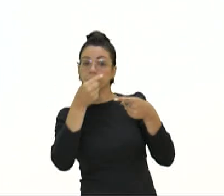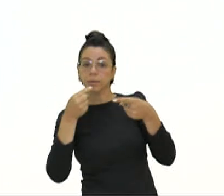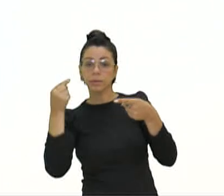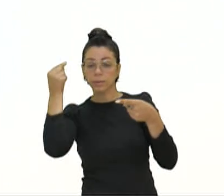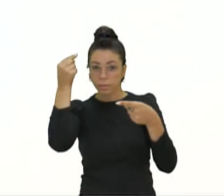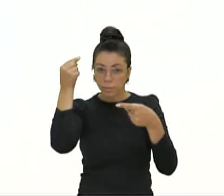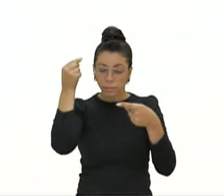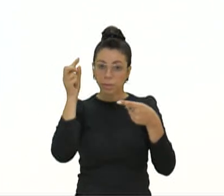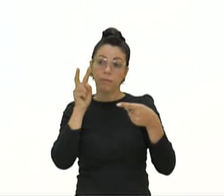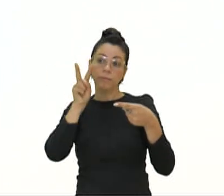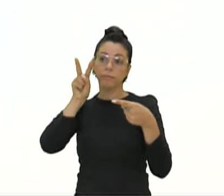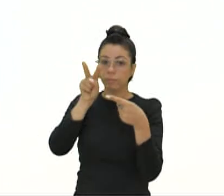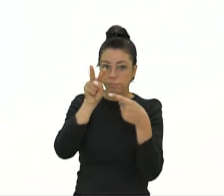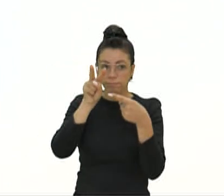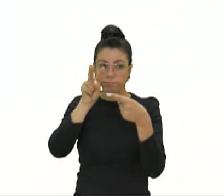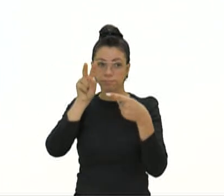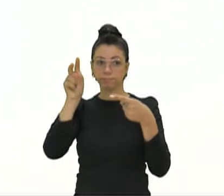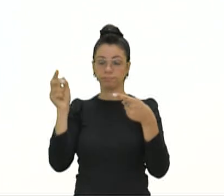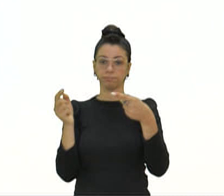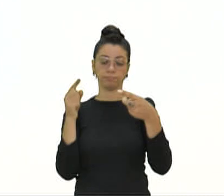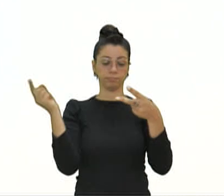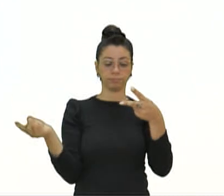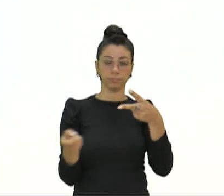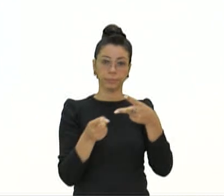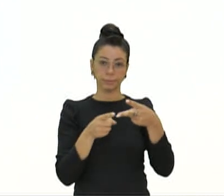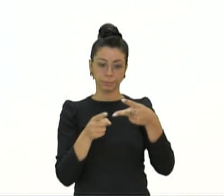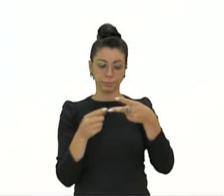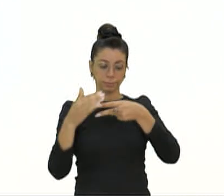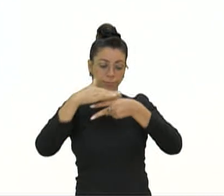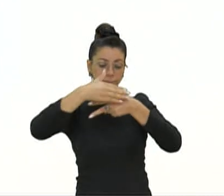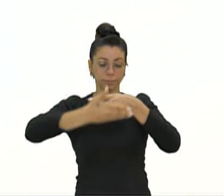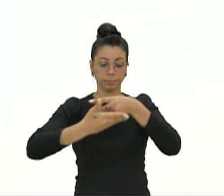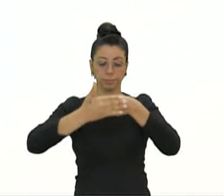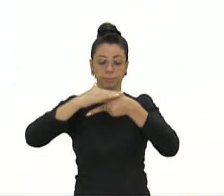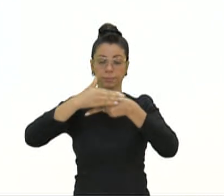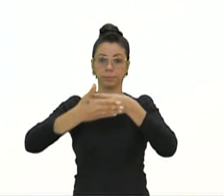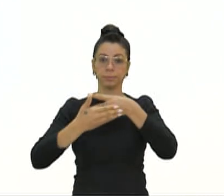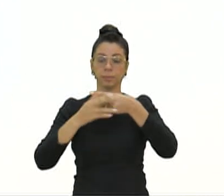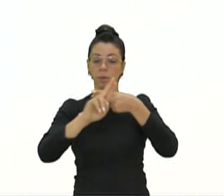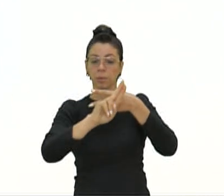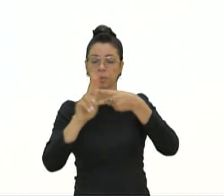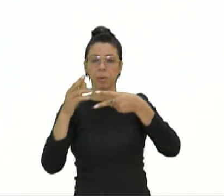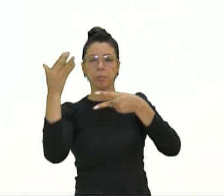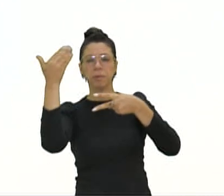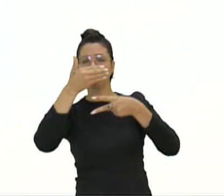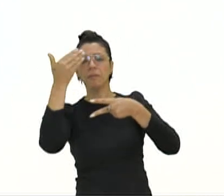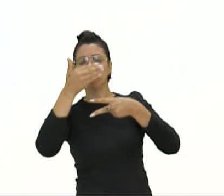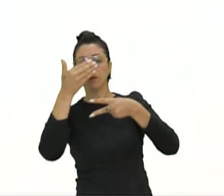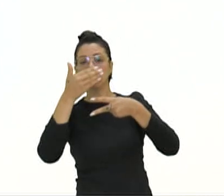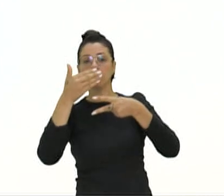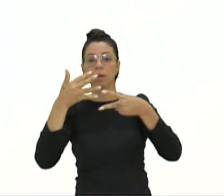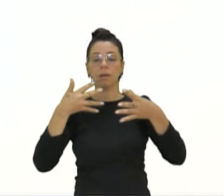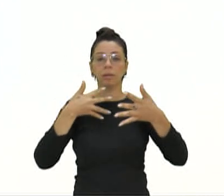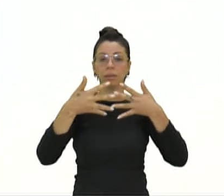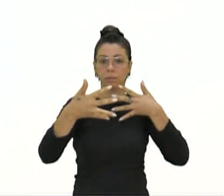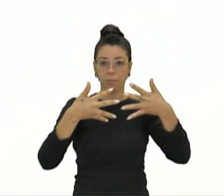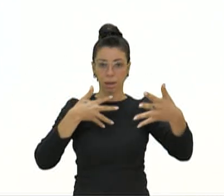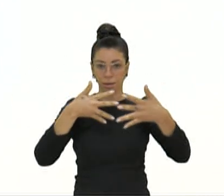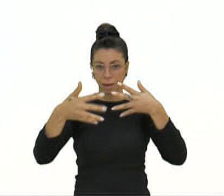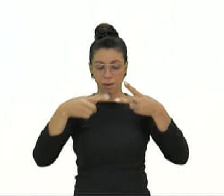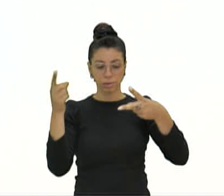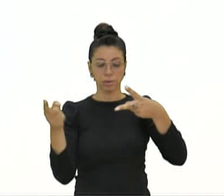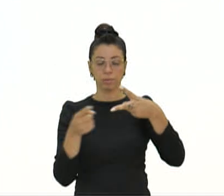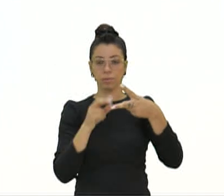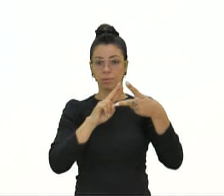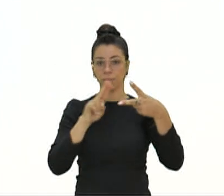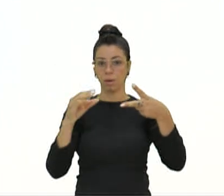parte branca dos nossos olhos. Na frente da esclera, eu tenho uma película transparente, a córnea. Você já ouviu